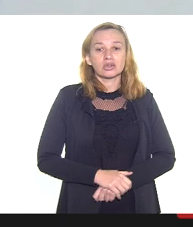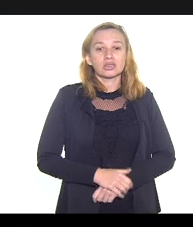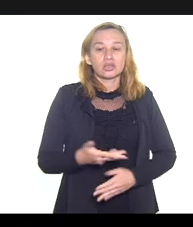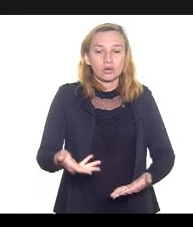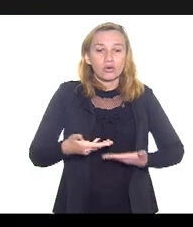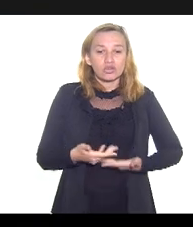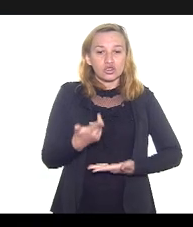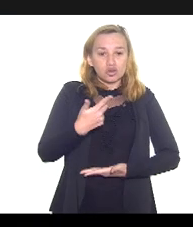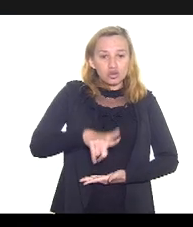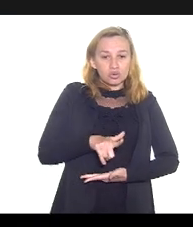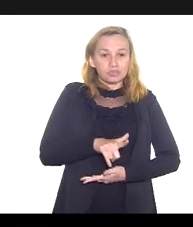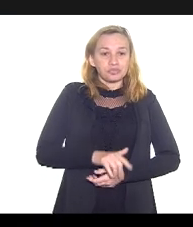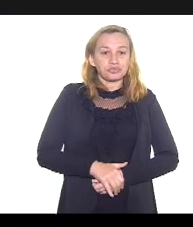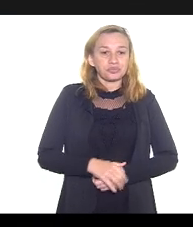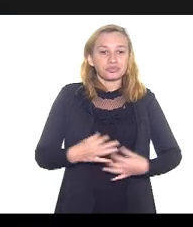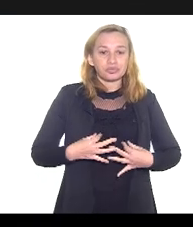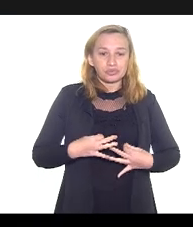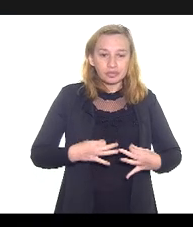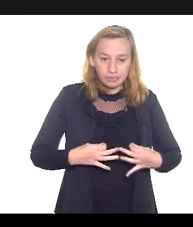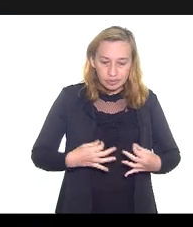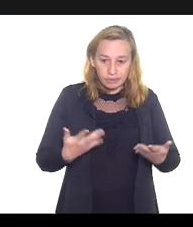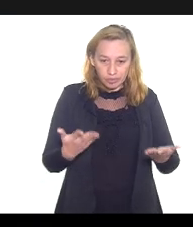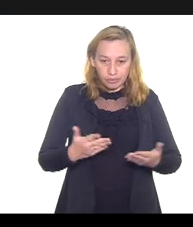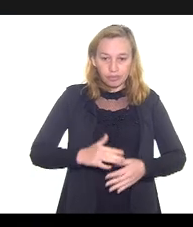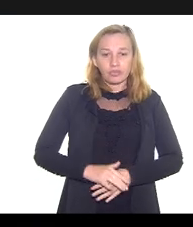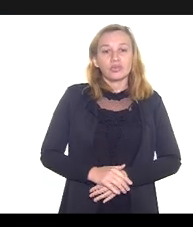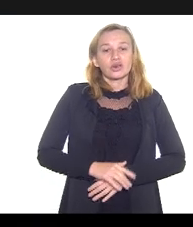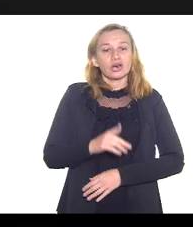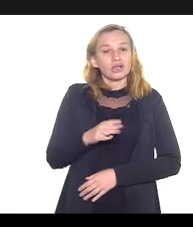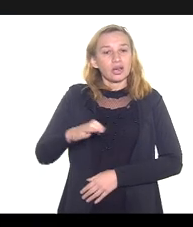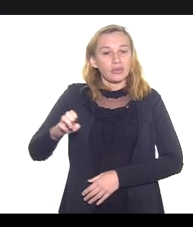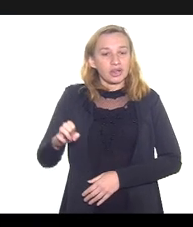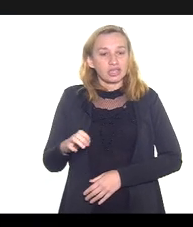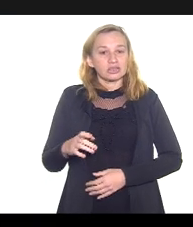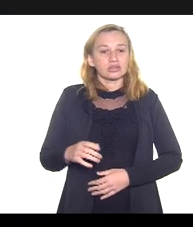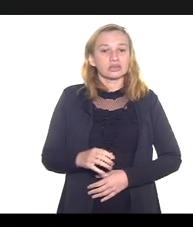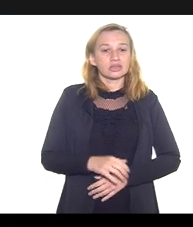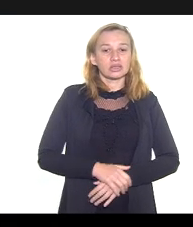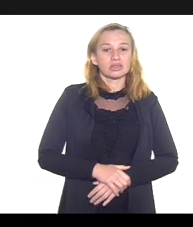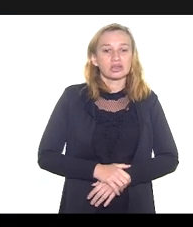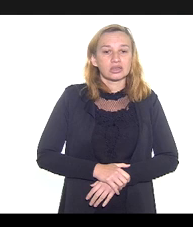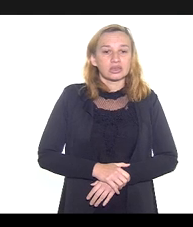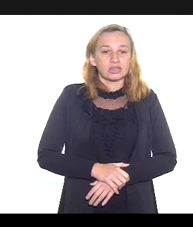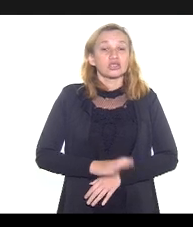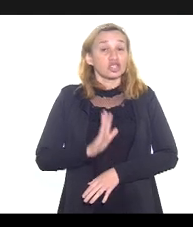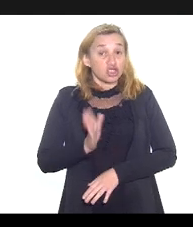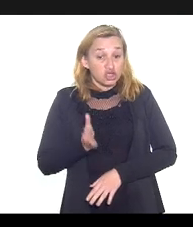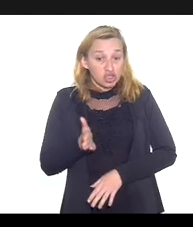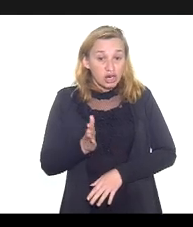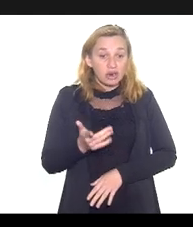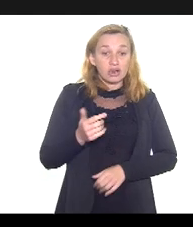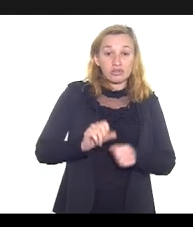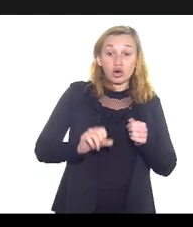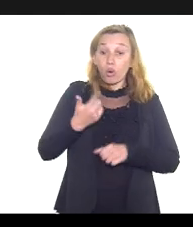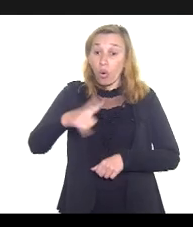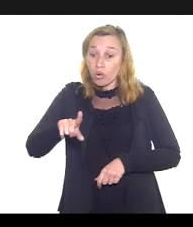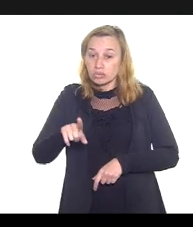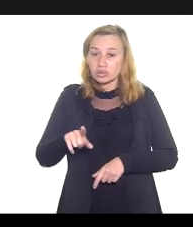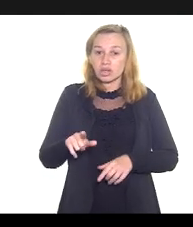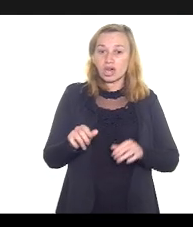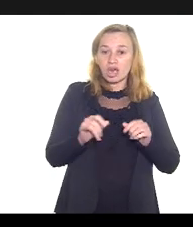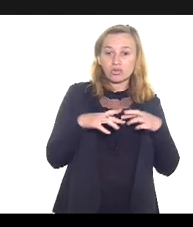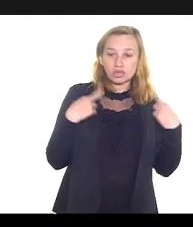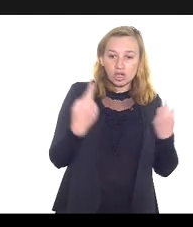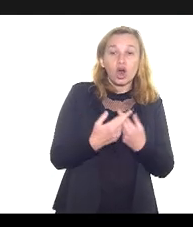uma vez e me colocando a DER à disposição do CEP, como nós já fiz na outra reunião. Eu